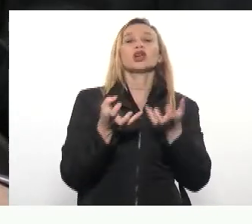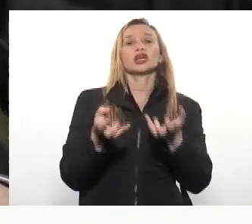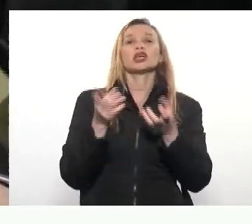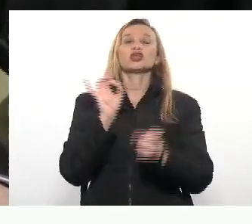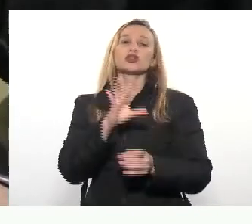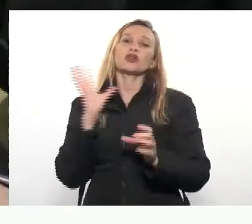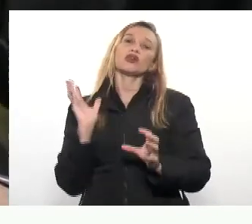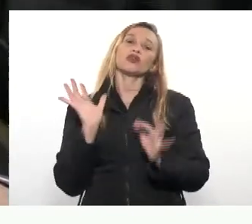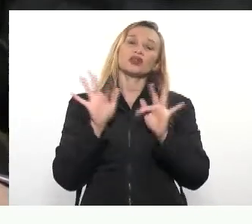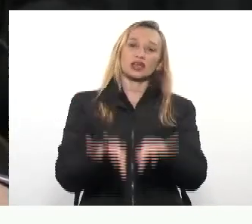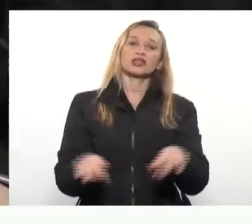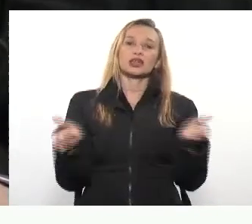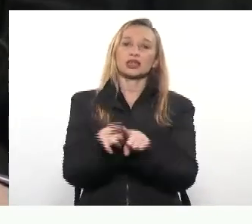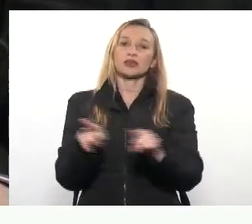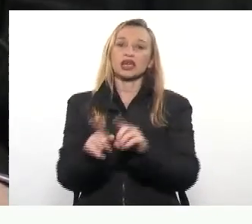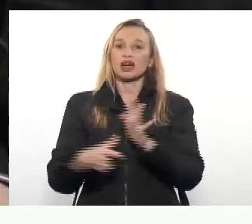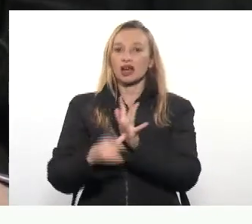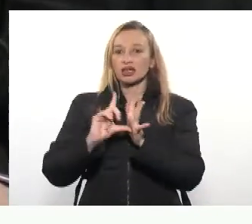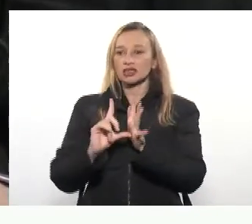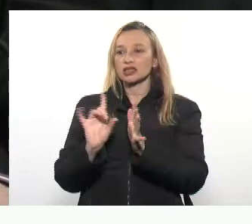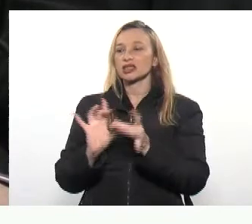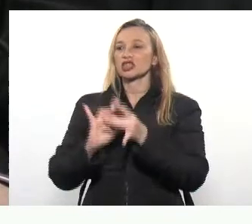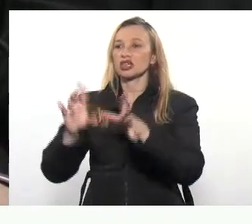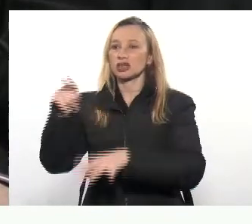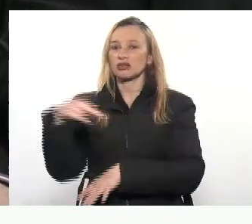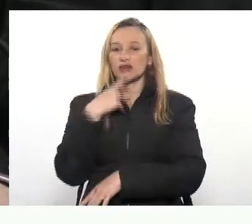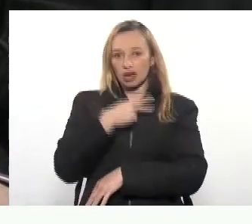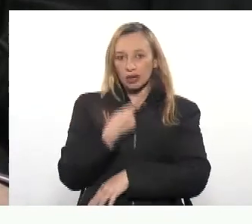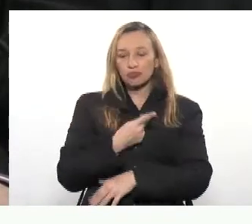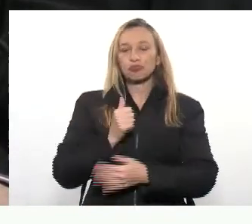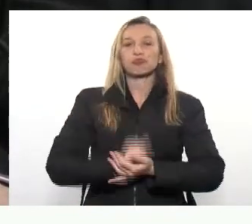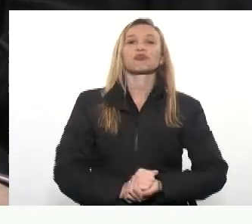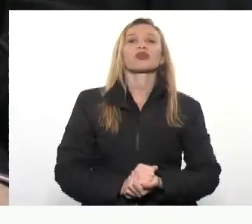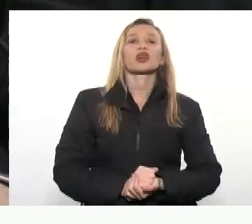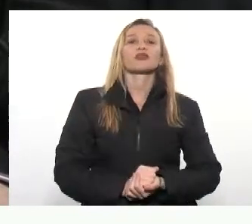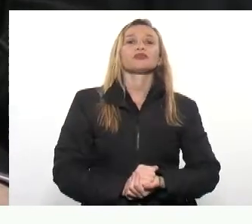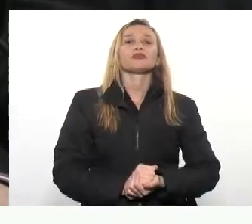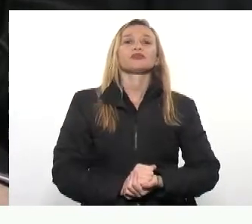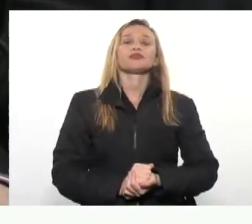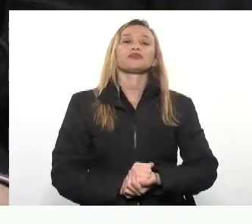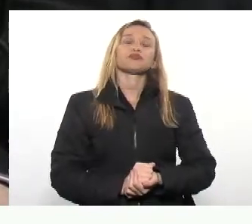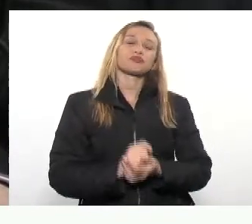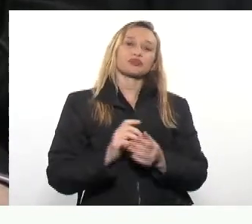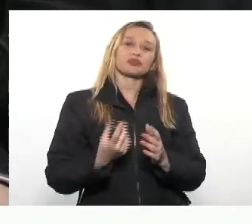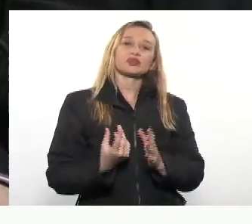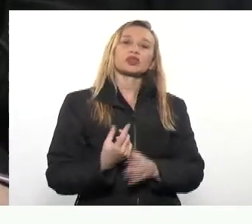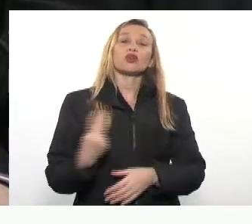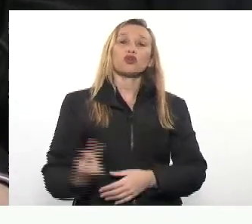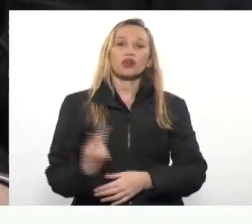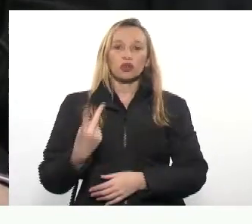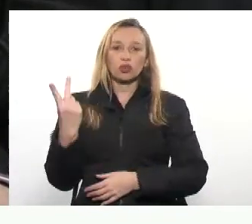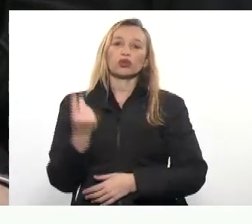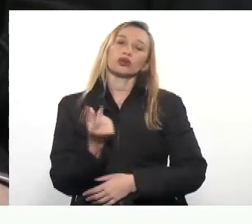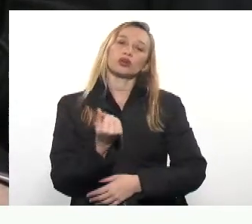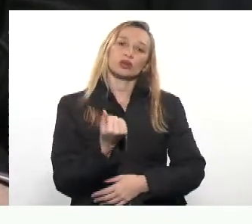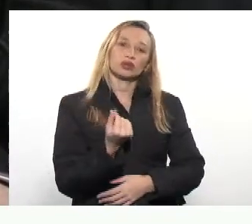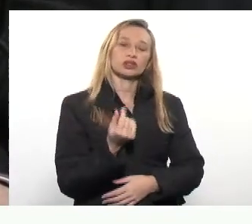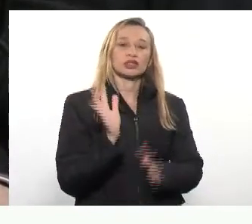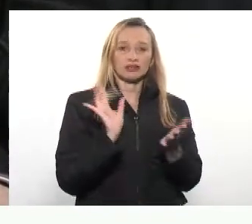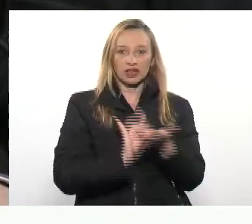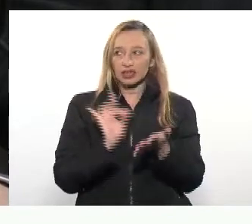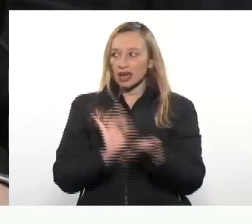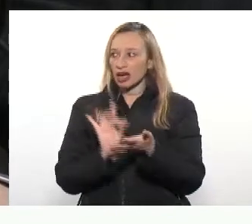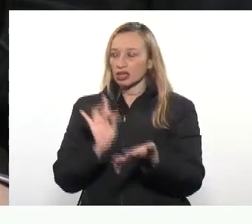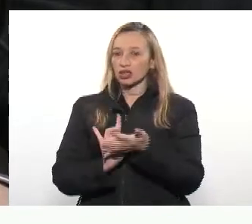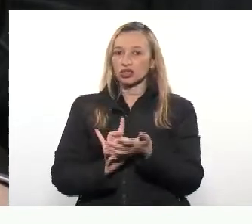complementar também, antes de passar a palavra para ele, que o redesenho tarifário, na verdade, ele no final, no